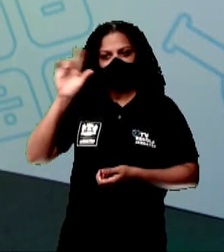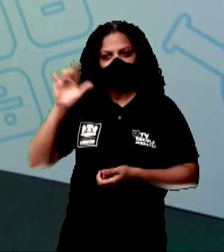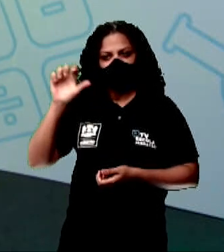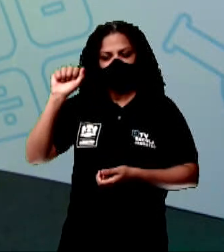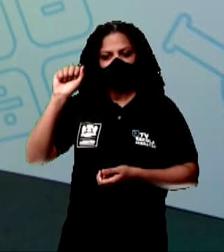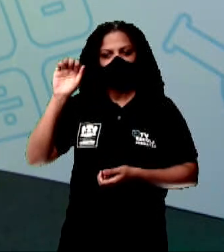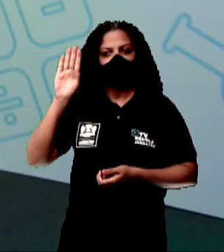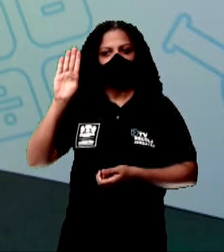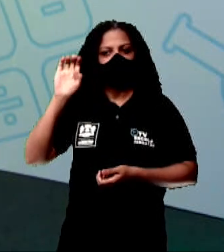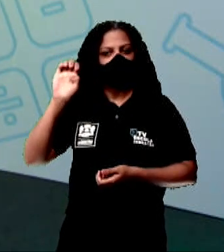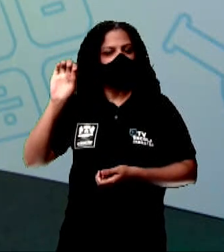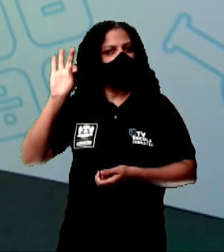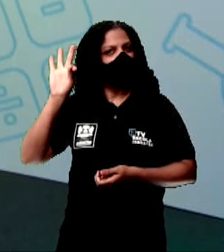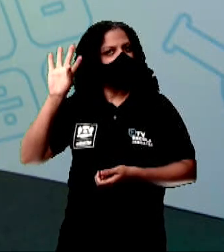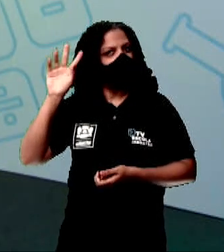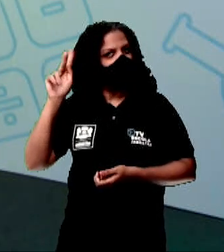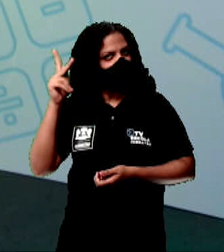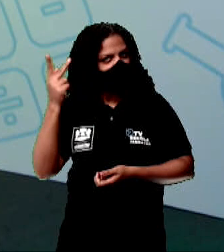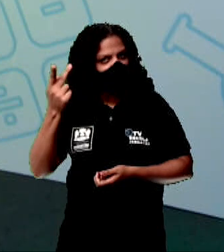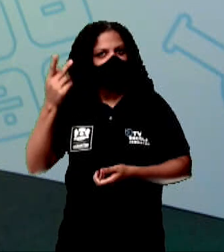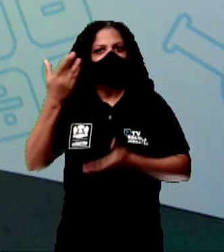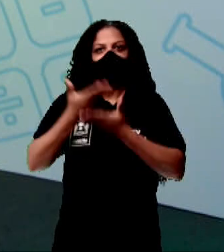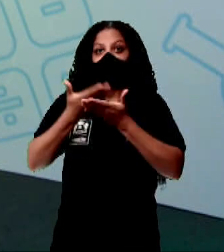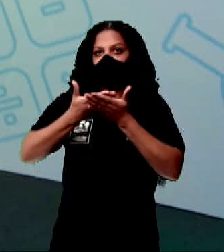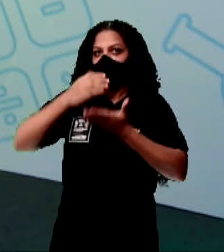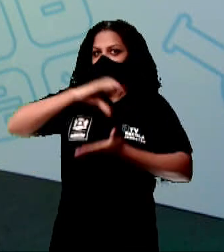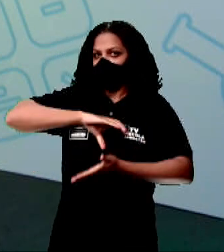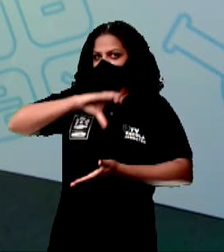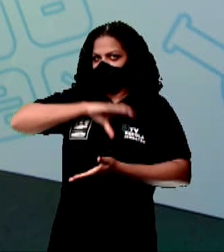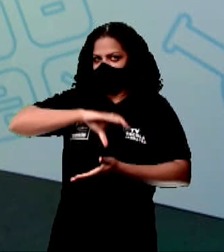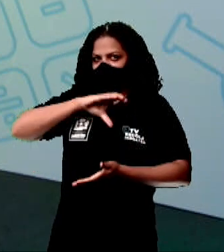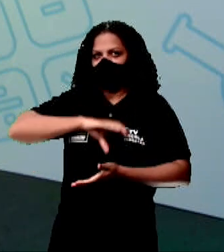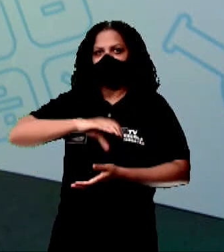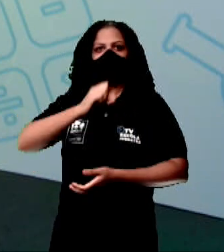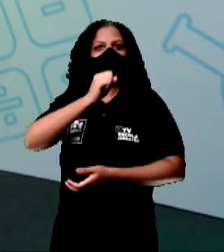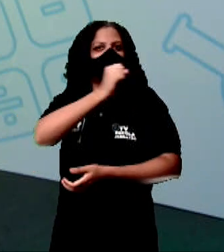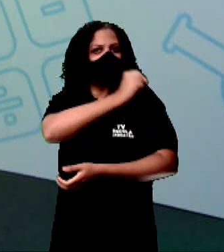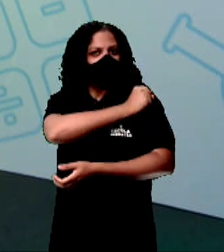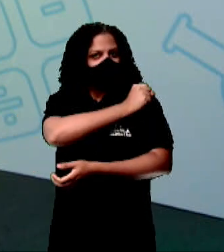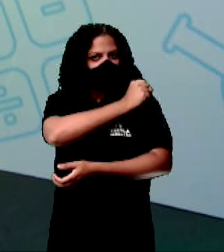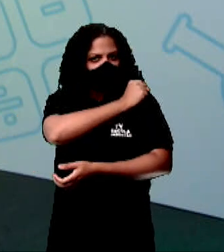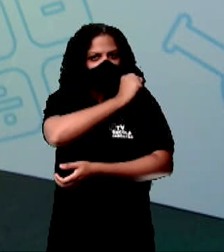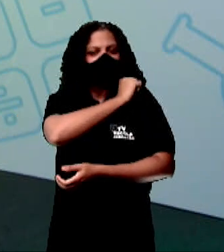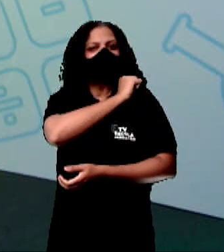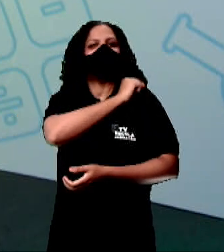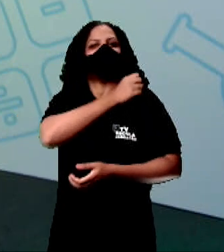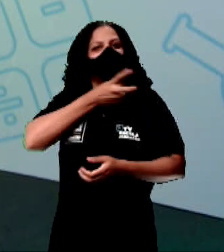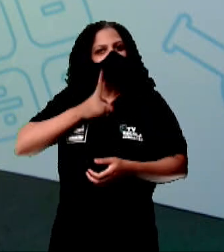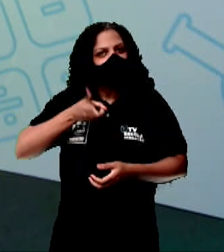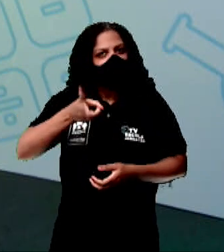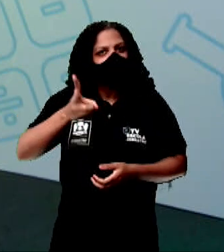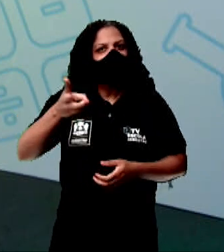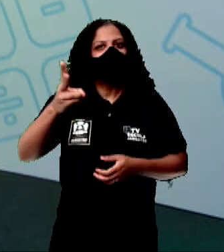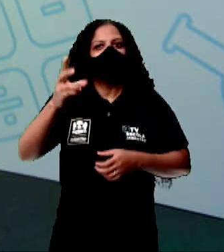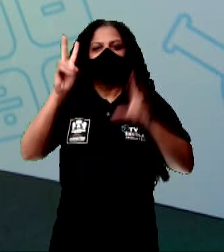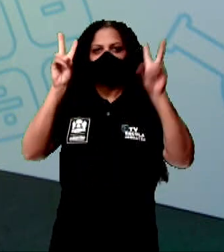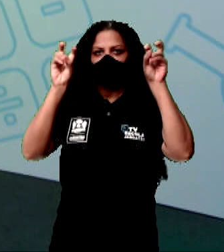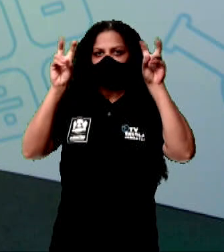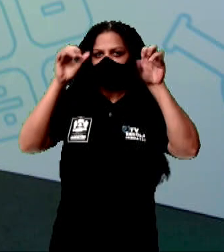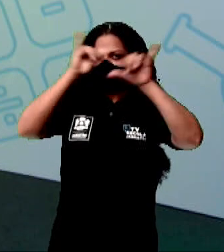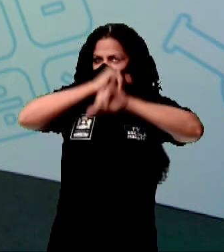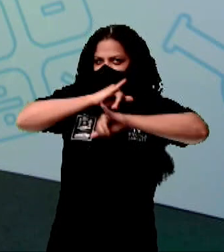do 8º ano de língua portuguesa, dando continuidade ao assunto publicidade e